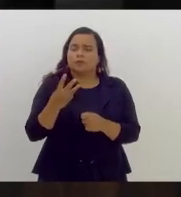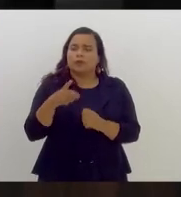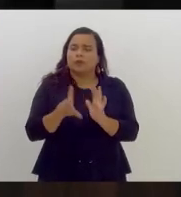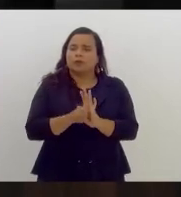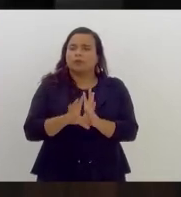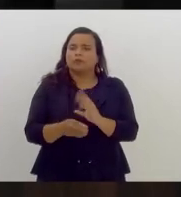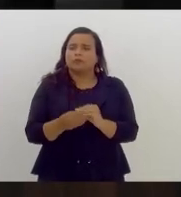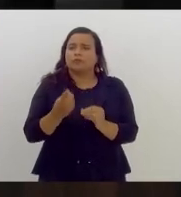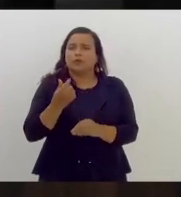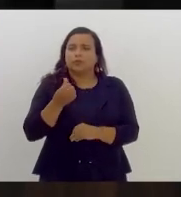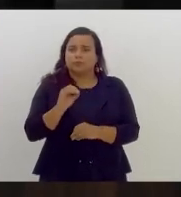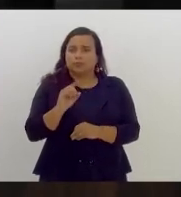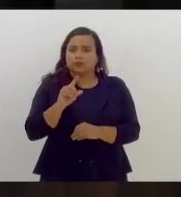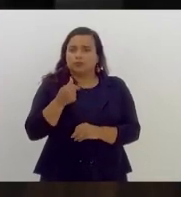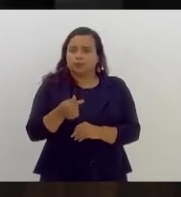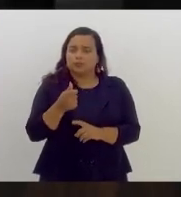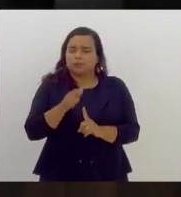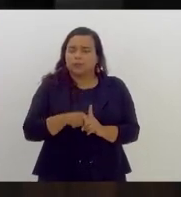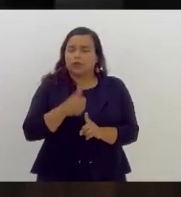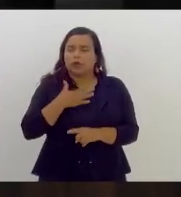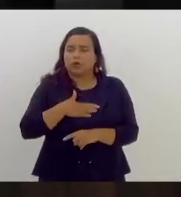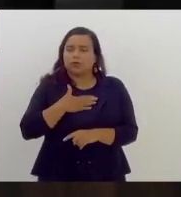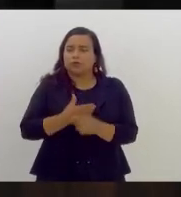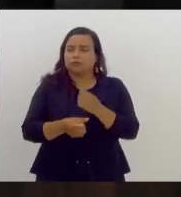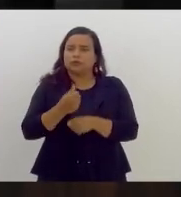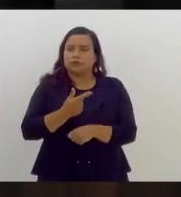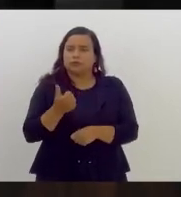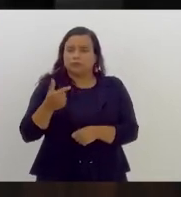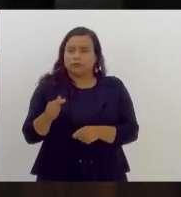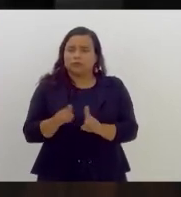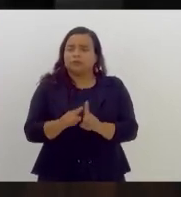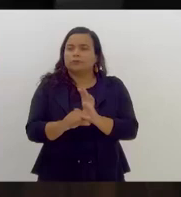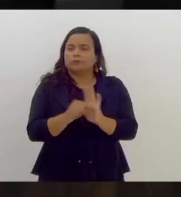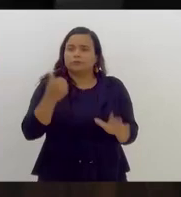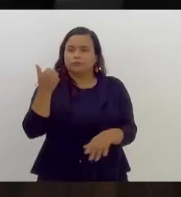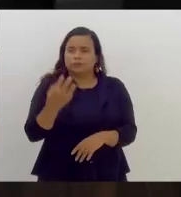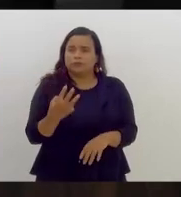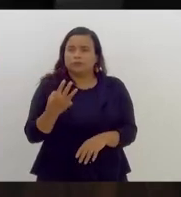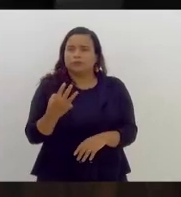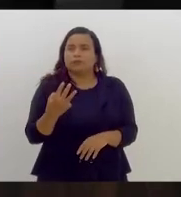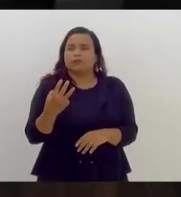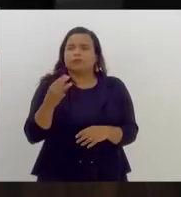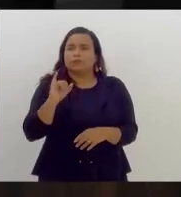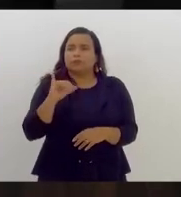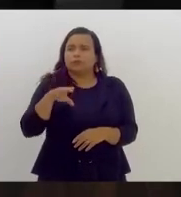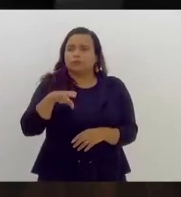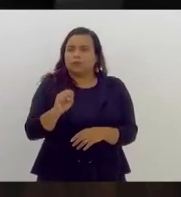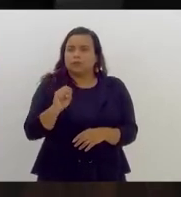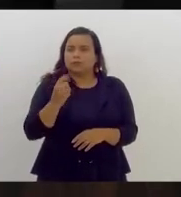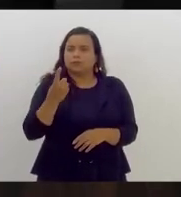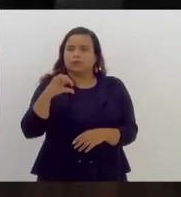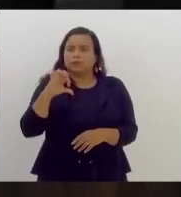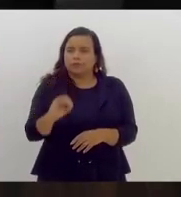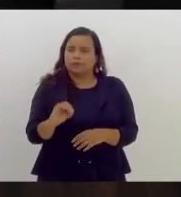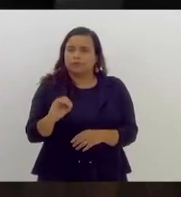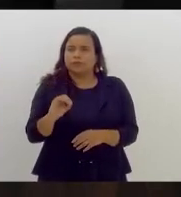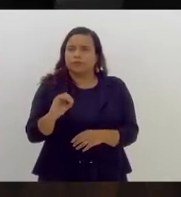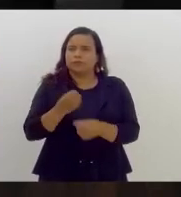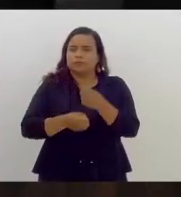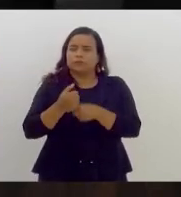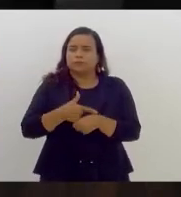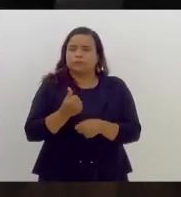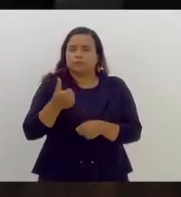7 de agosto de 2017, e na cláusula 13ª do Convênio ICMS 190, de 17, pendendo de